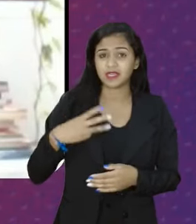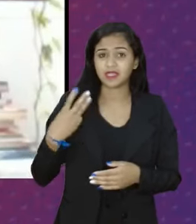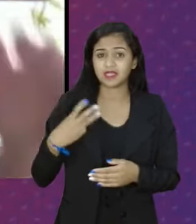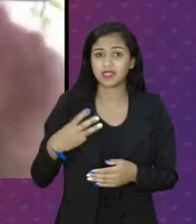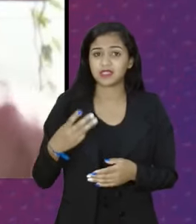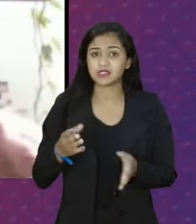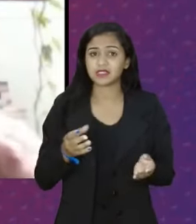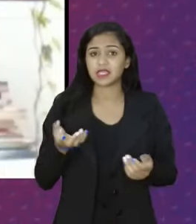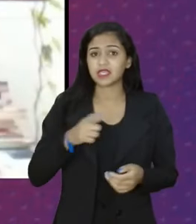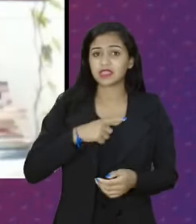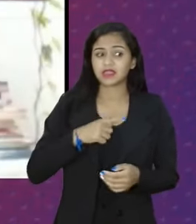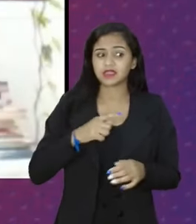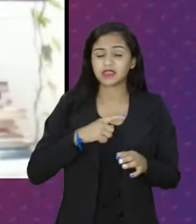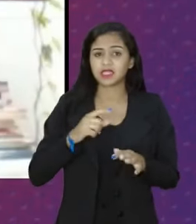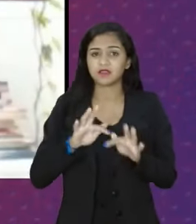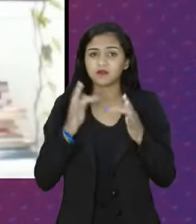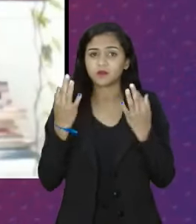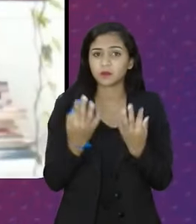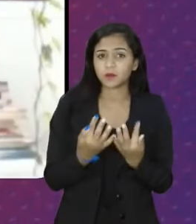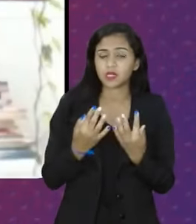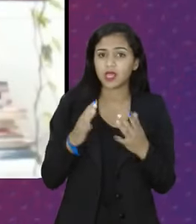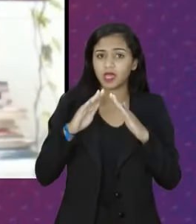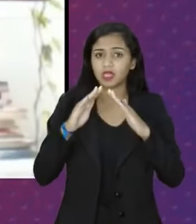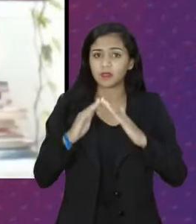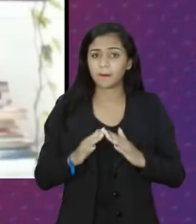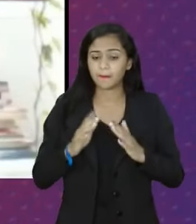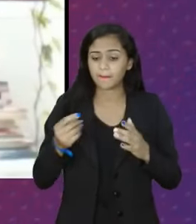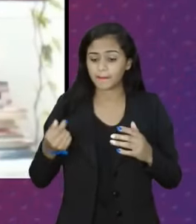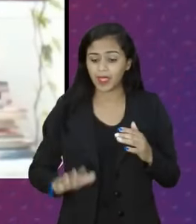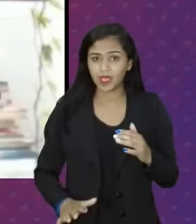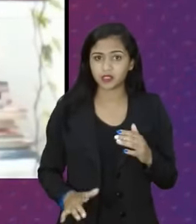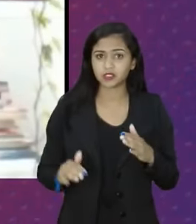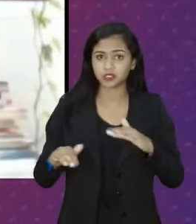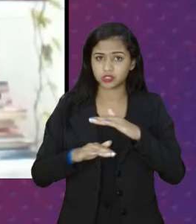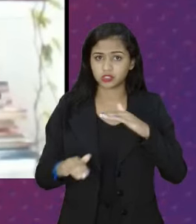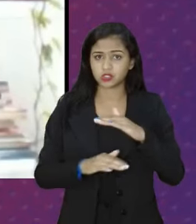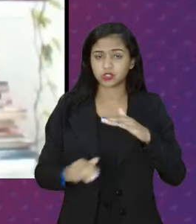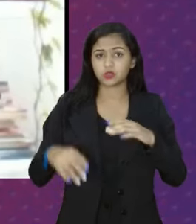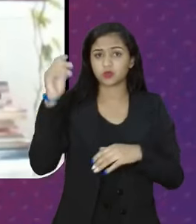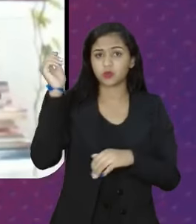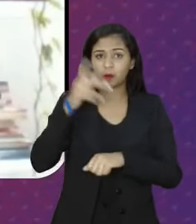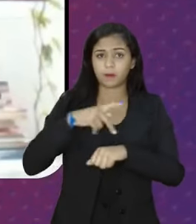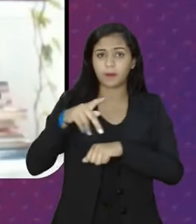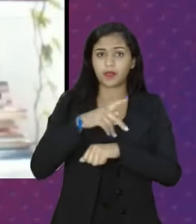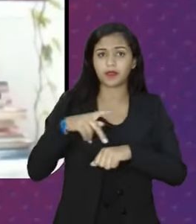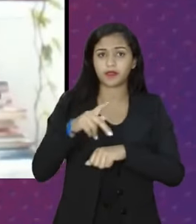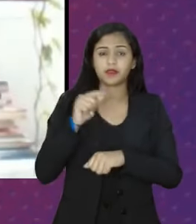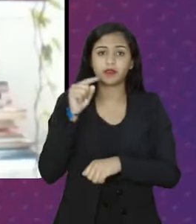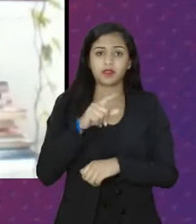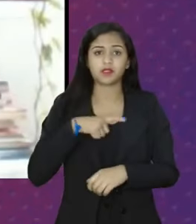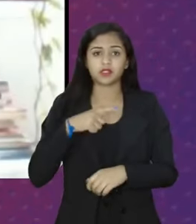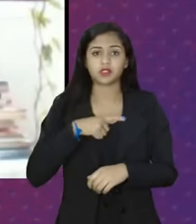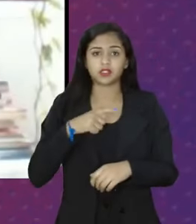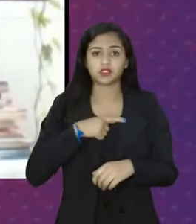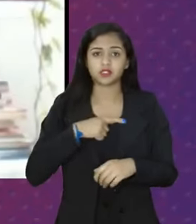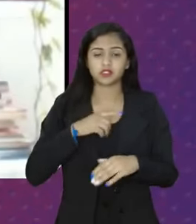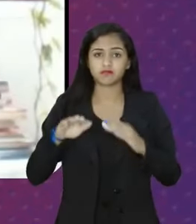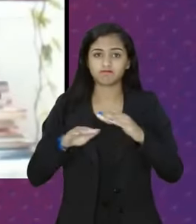20% com renda domiciliar per capita mais baixa no país, aquele quintil mais